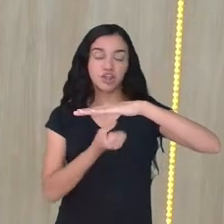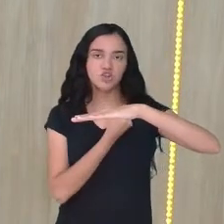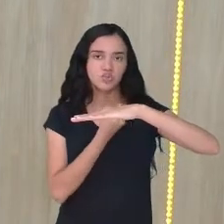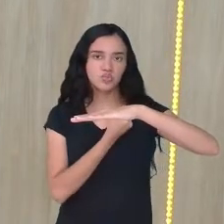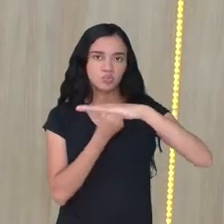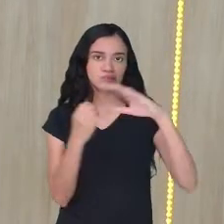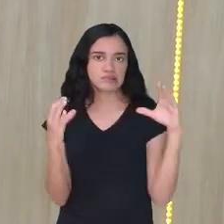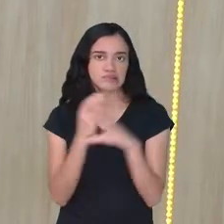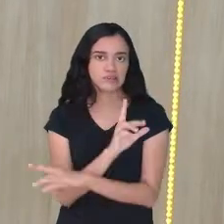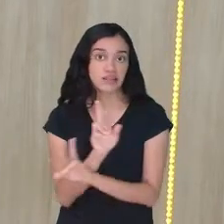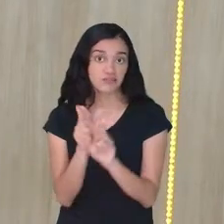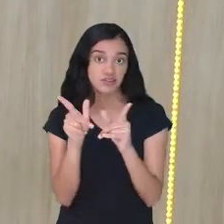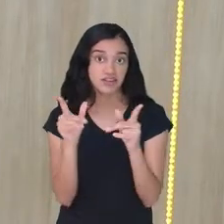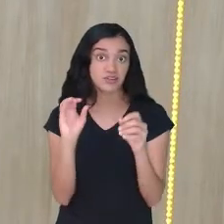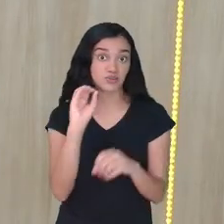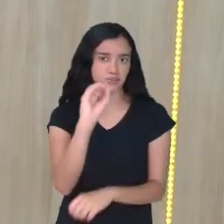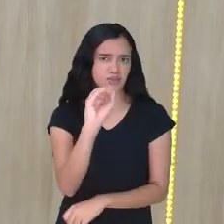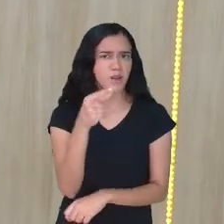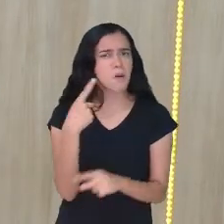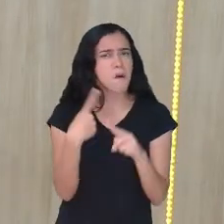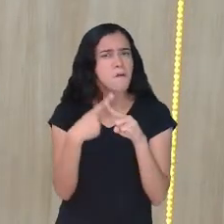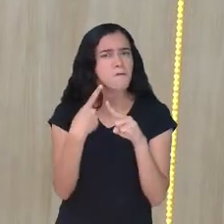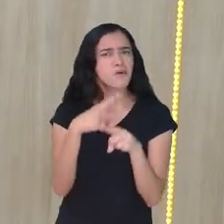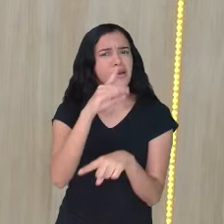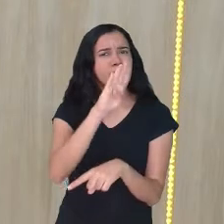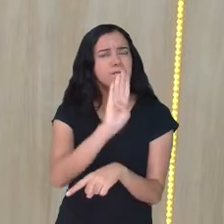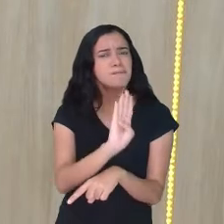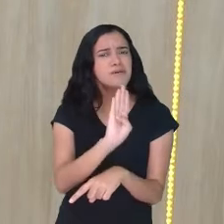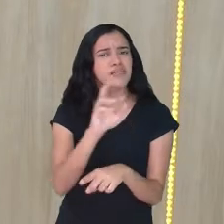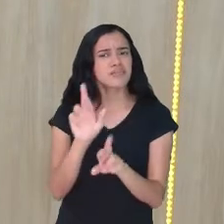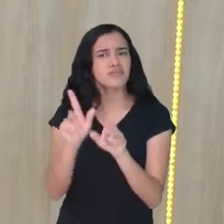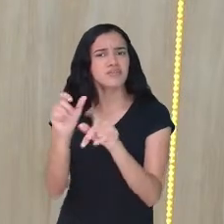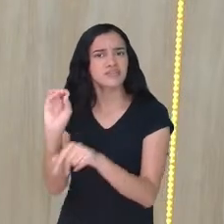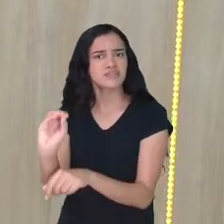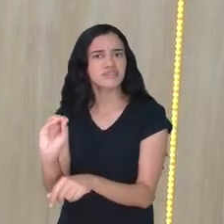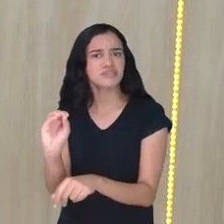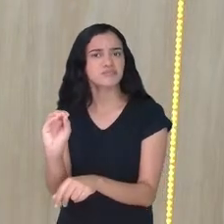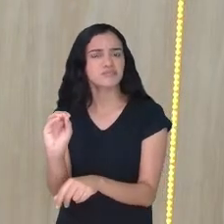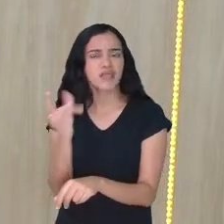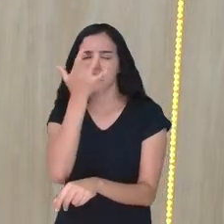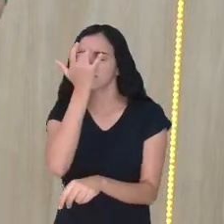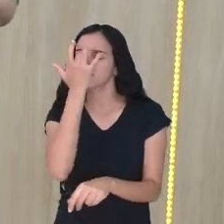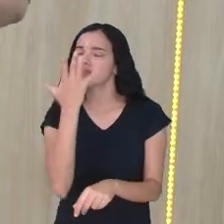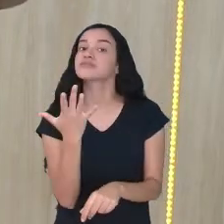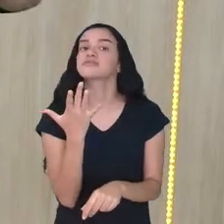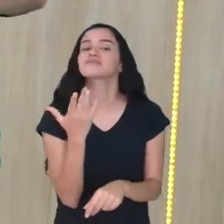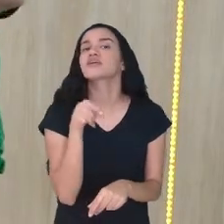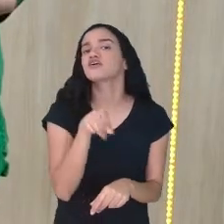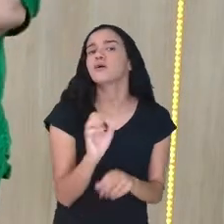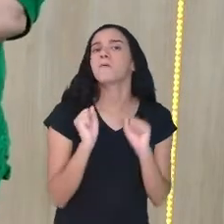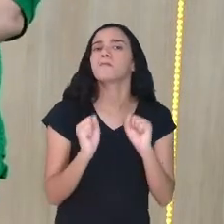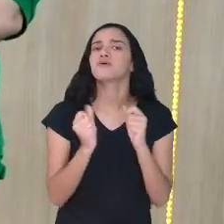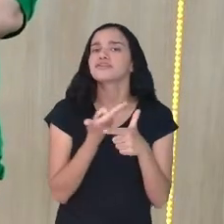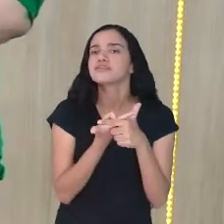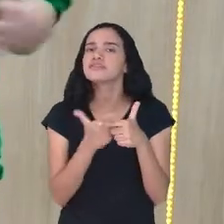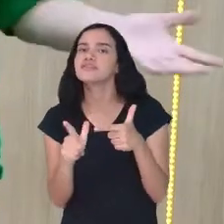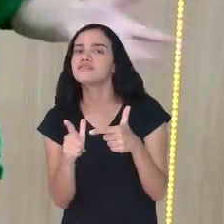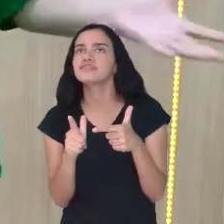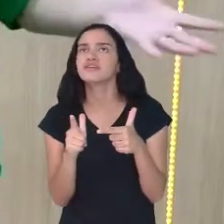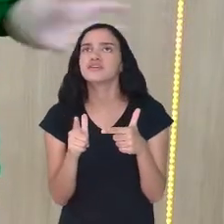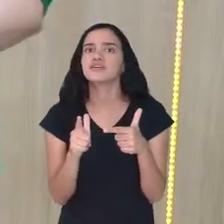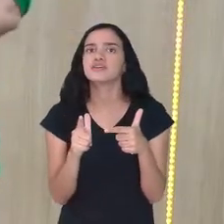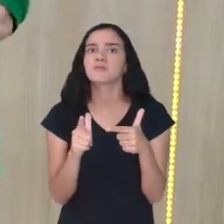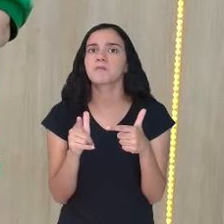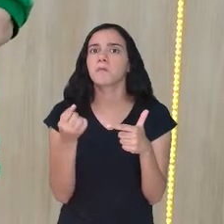B diferente de 0. Por que B diferente de 0, professora? É fácil. Você pode dividir alguma coisa